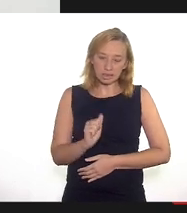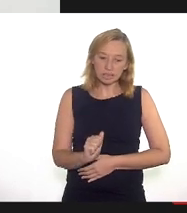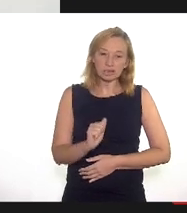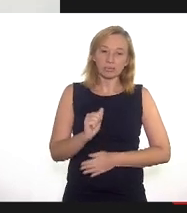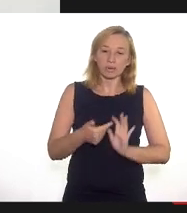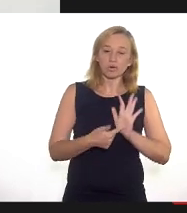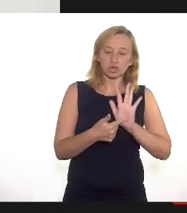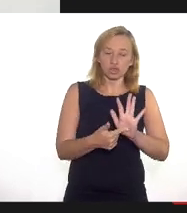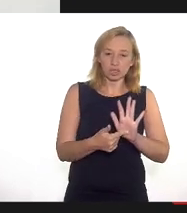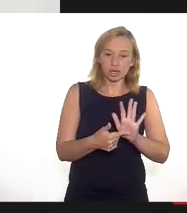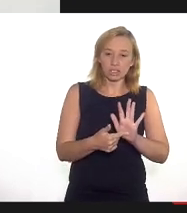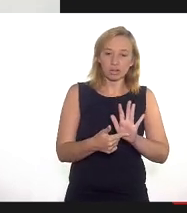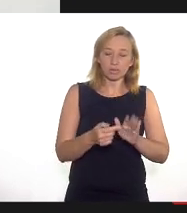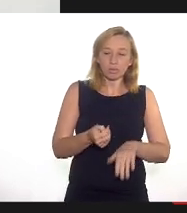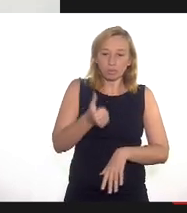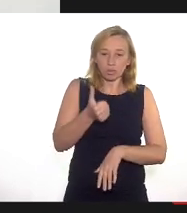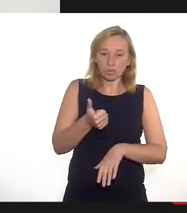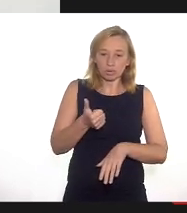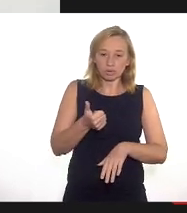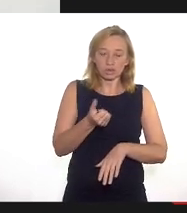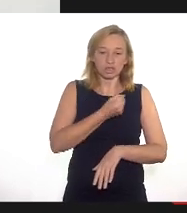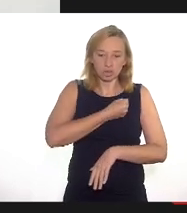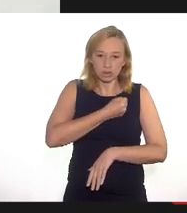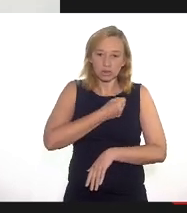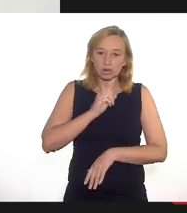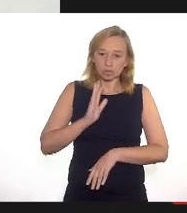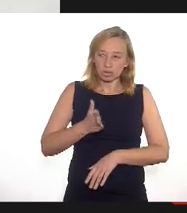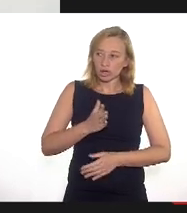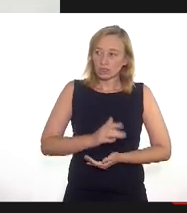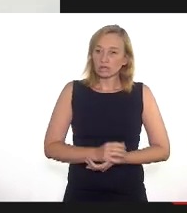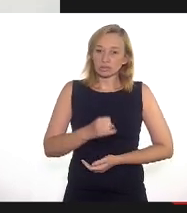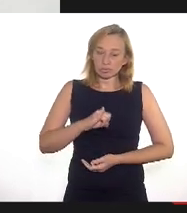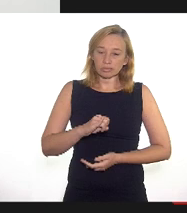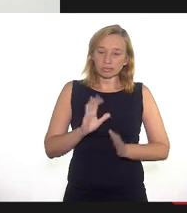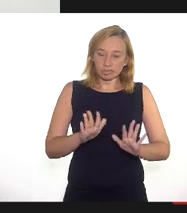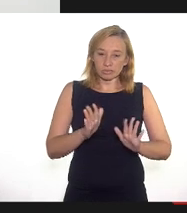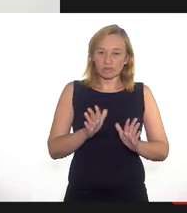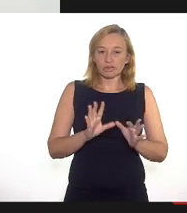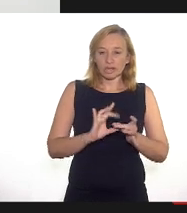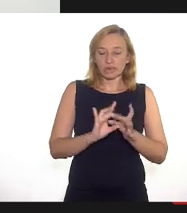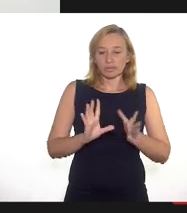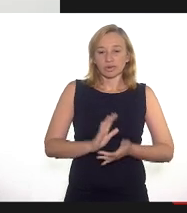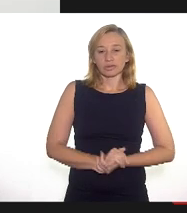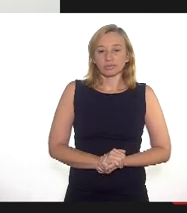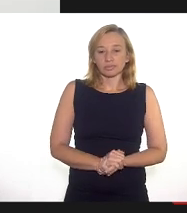aí, se ela já tiver com eles todos disponíveis.